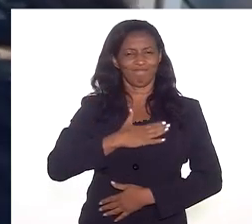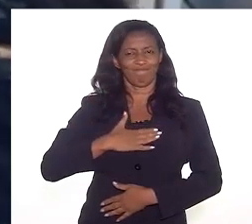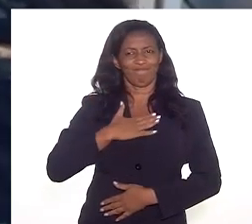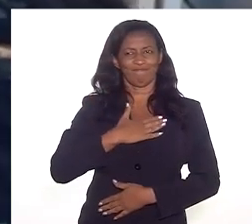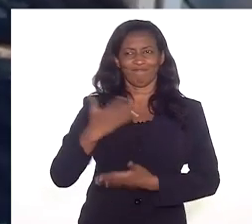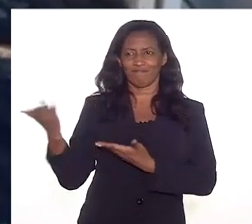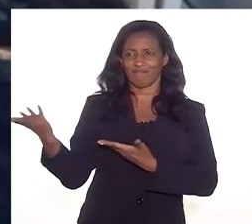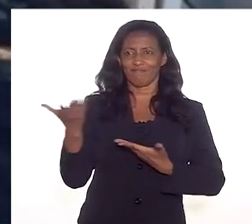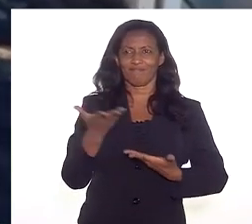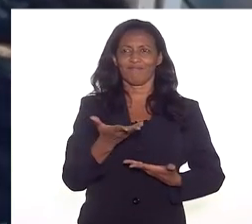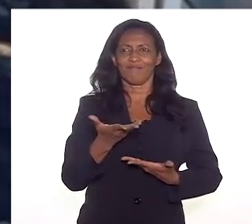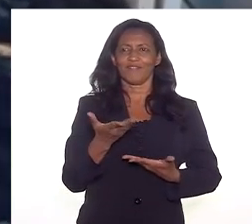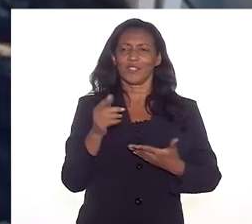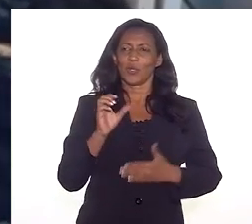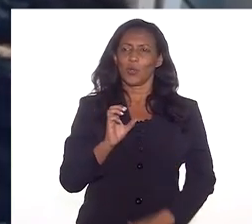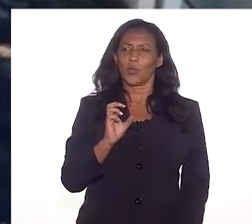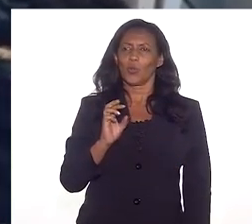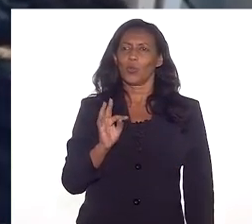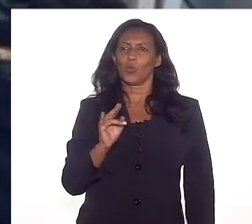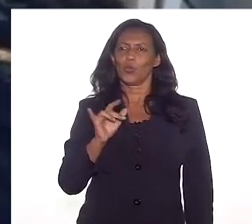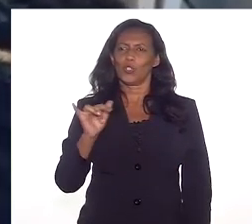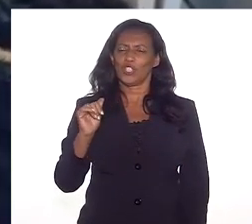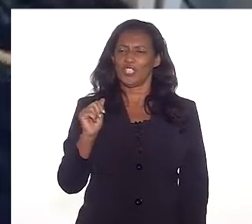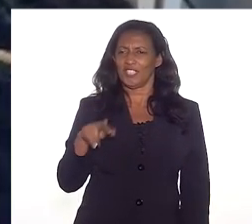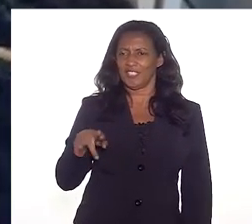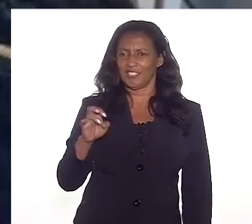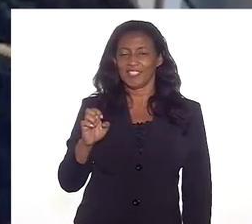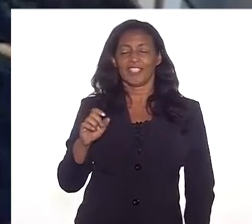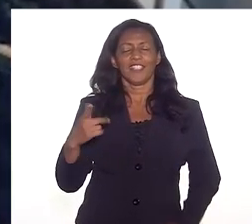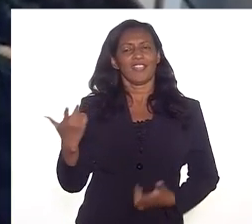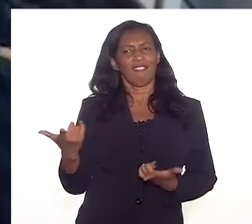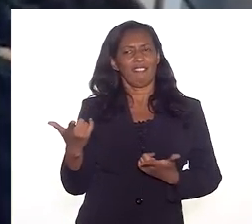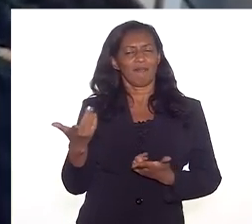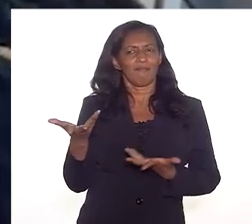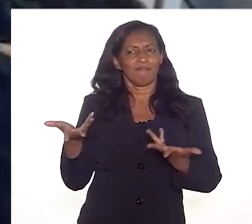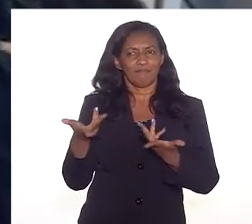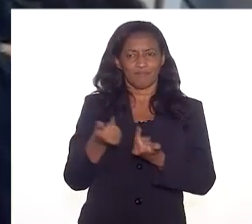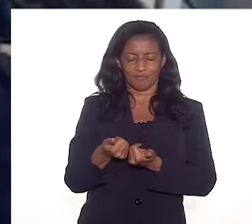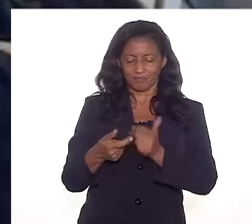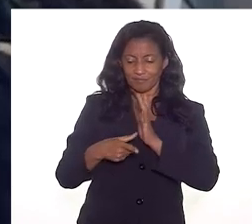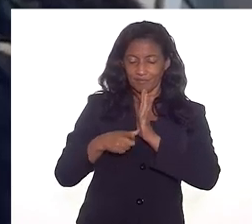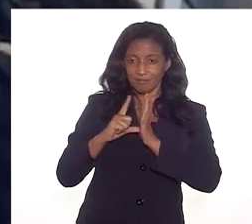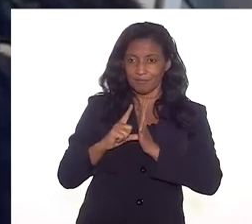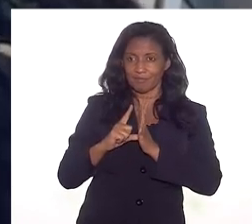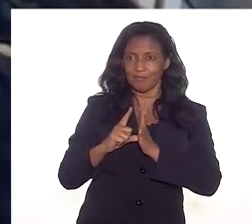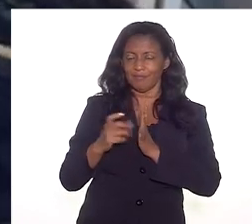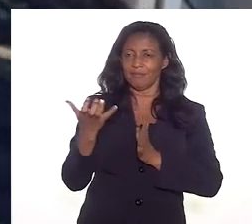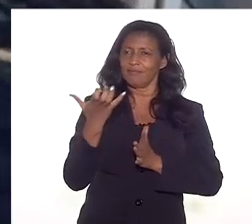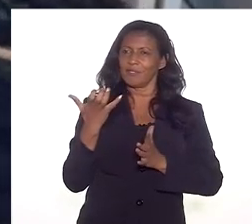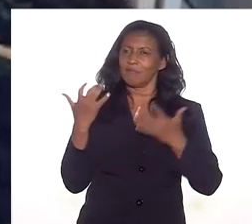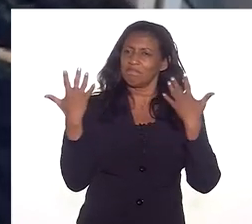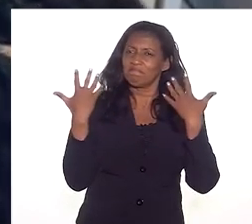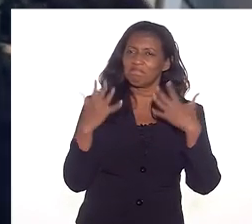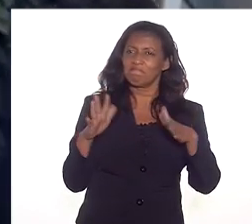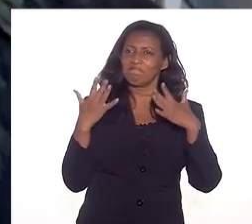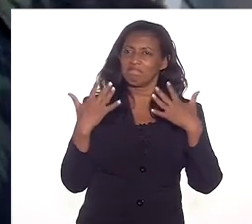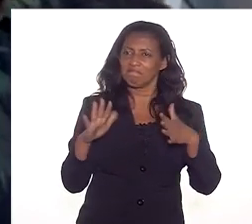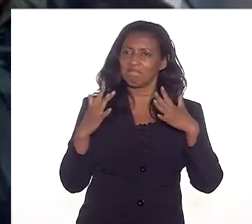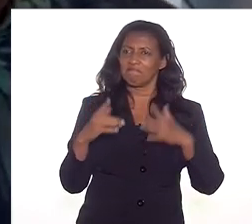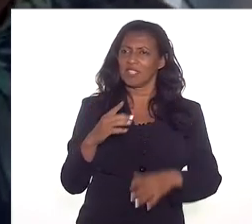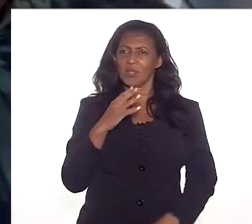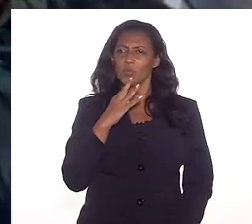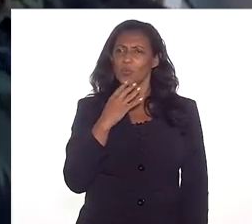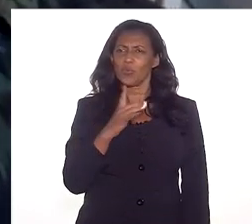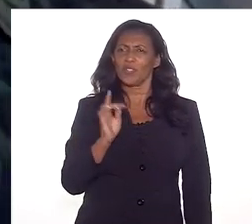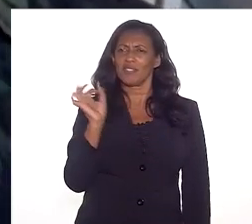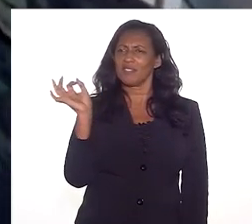para nós recebê-lo aqui em nosso Cultinho em Resenha. E, bom, antes de mais nada, eu quero dar os parabéns por